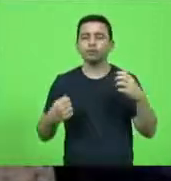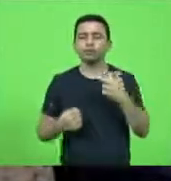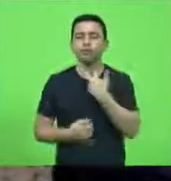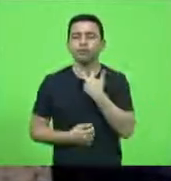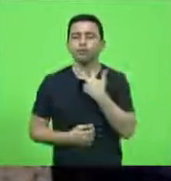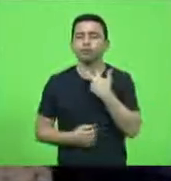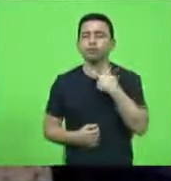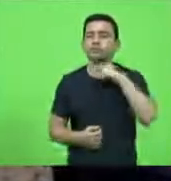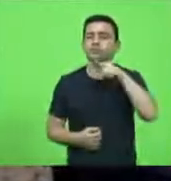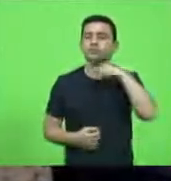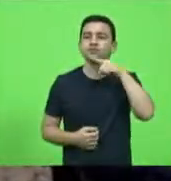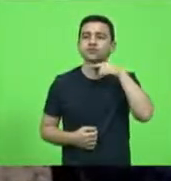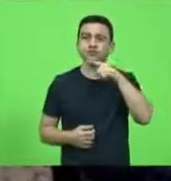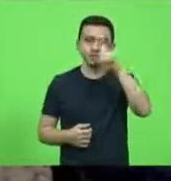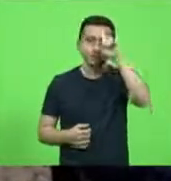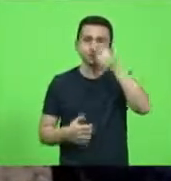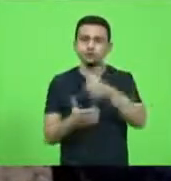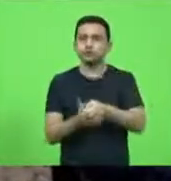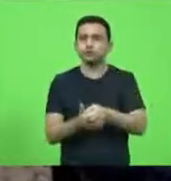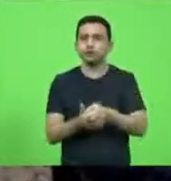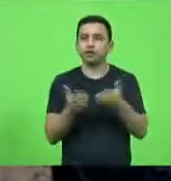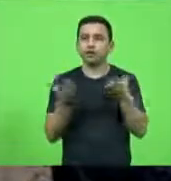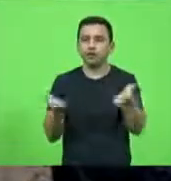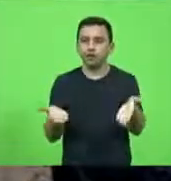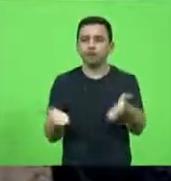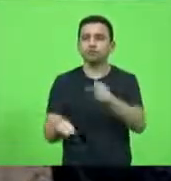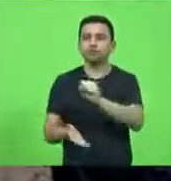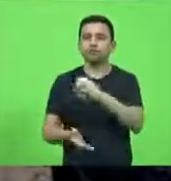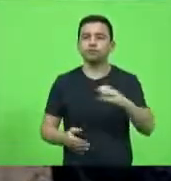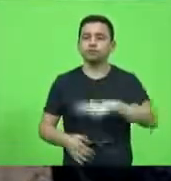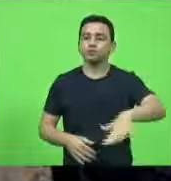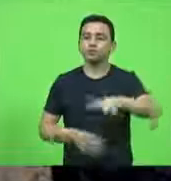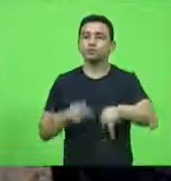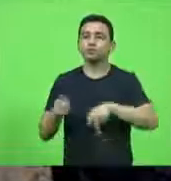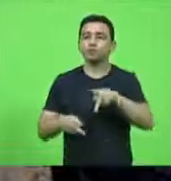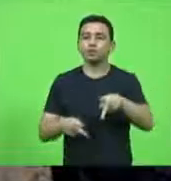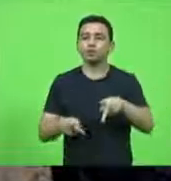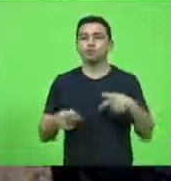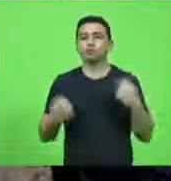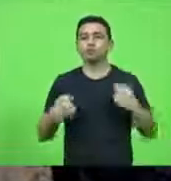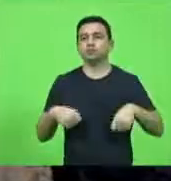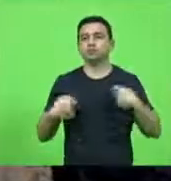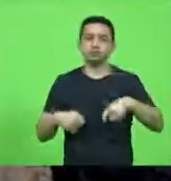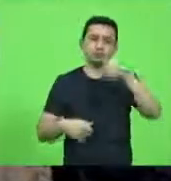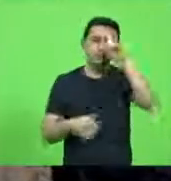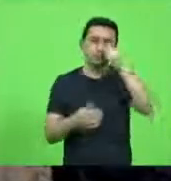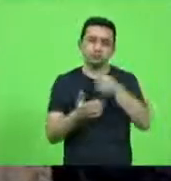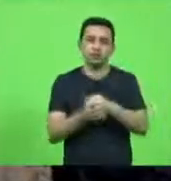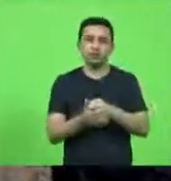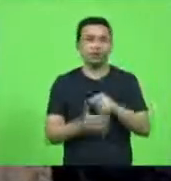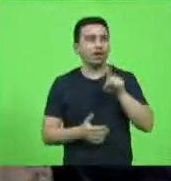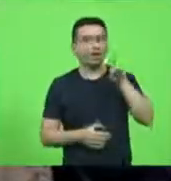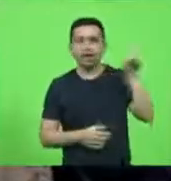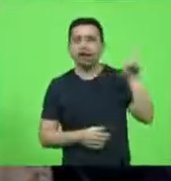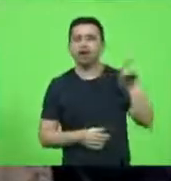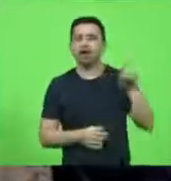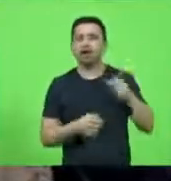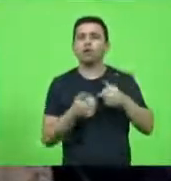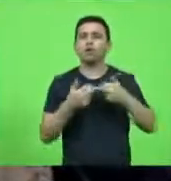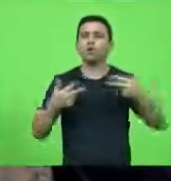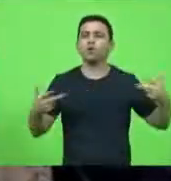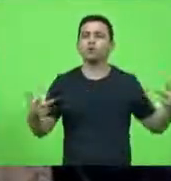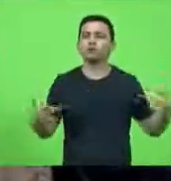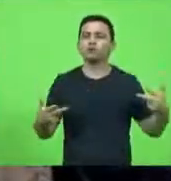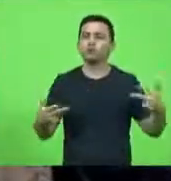Brasília. Nós aqui como deputados podemos decidir apenas o que os deputados federais não decidiram. Então, se os catarinenses acreditam